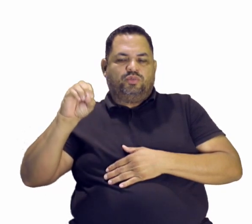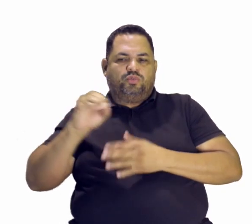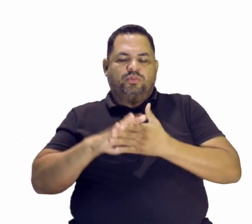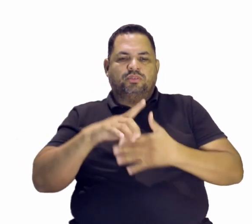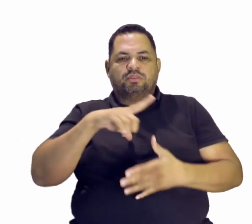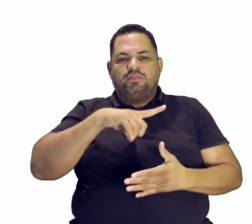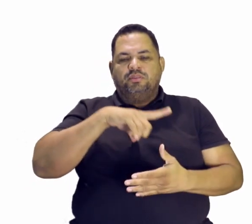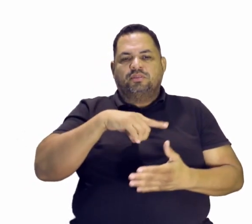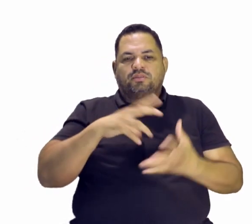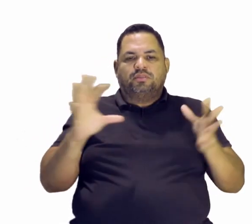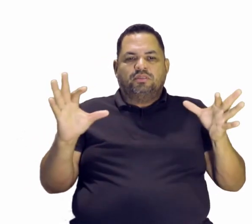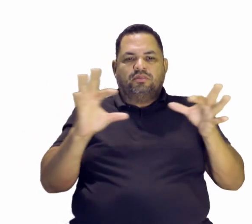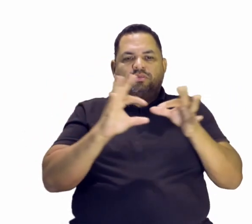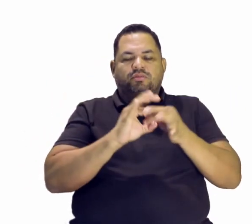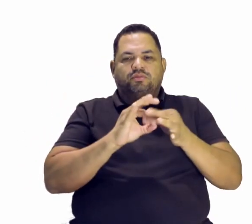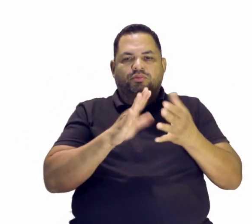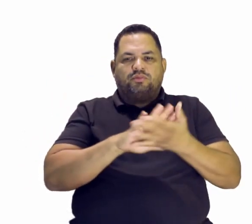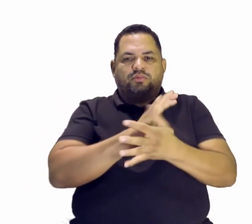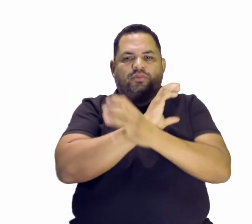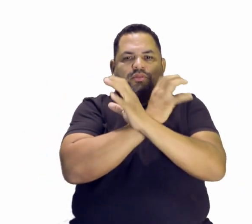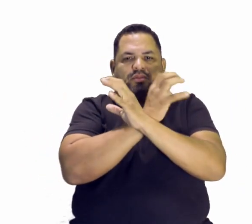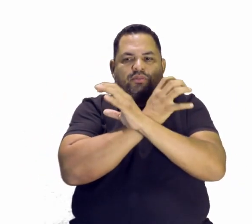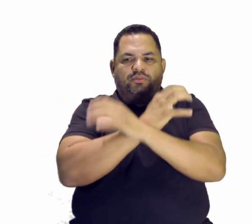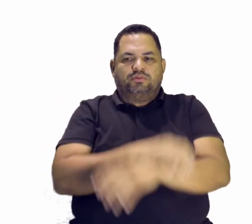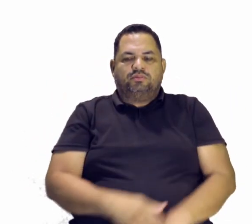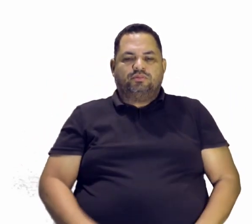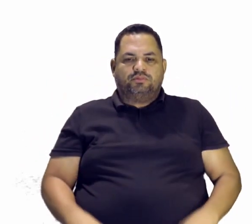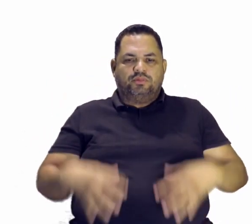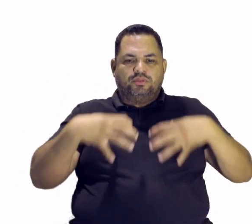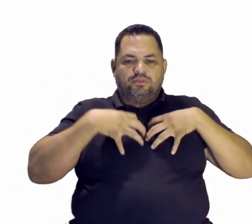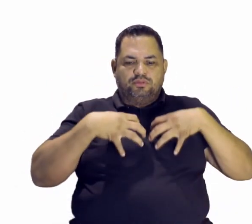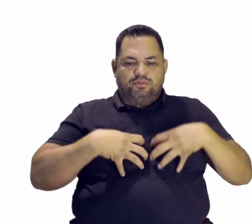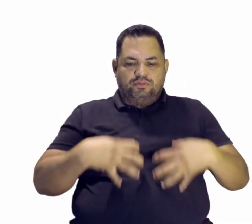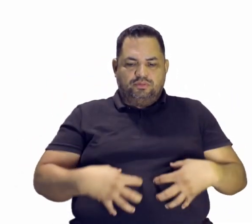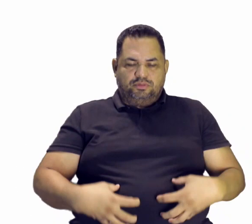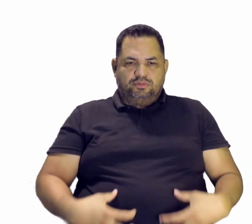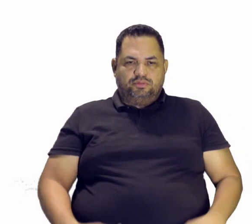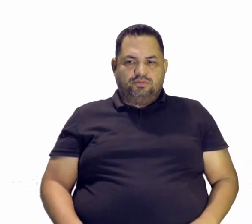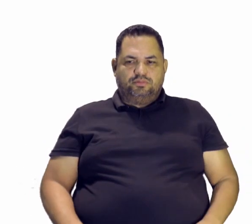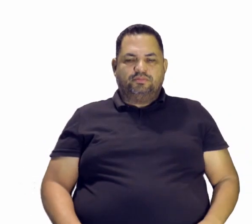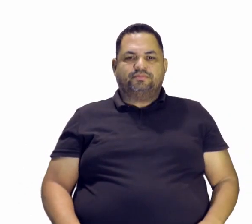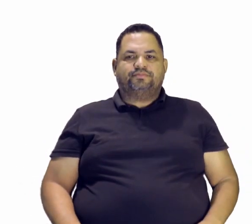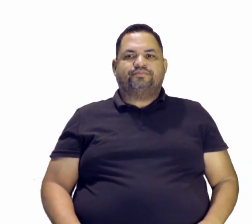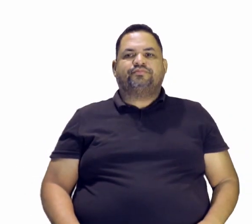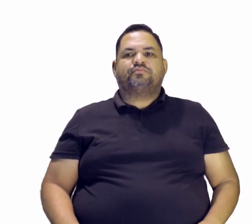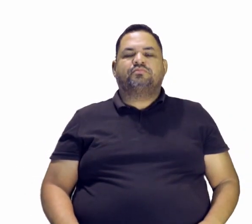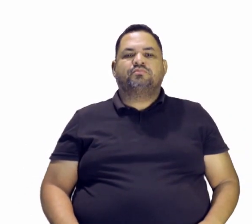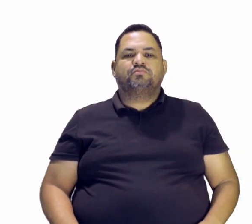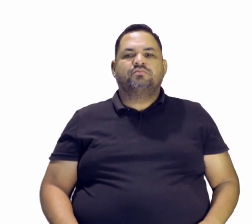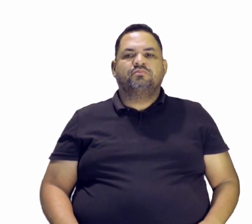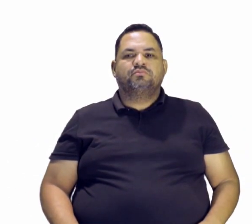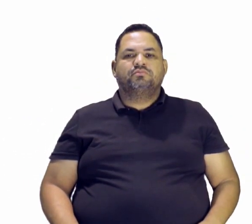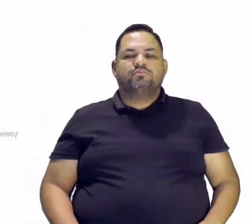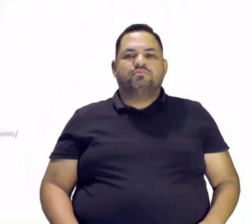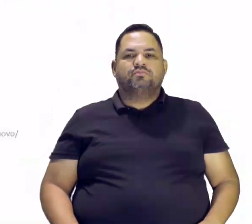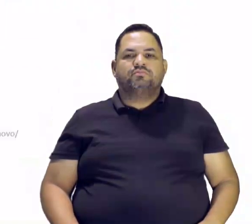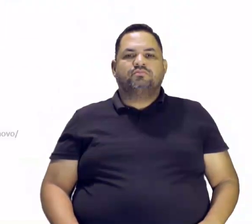aí interligados aos nossos órgãos, certo? O que mais, Profires? Então, bora